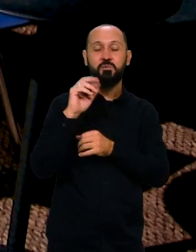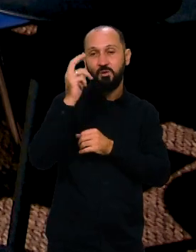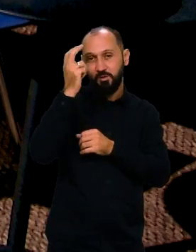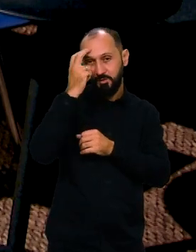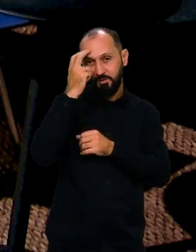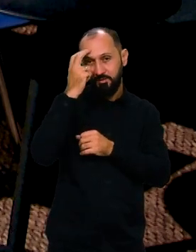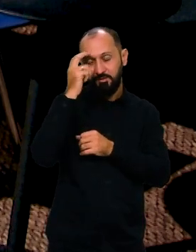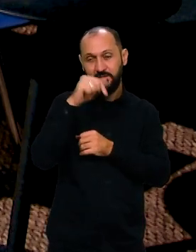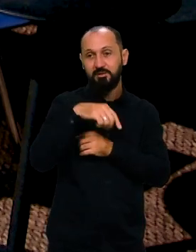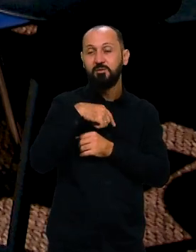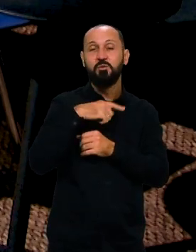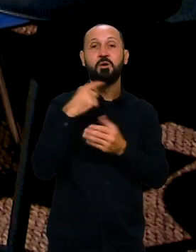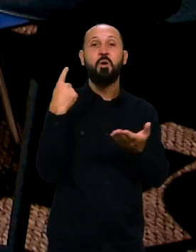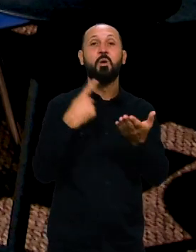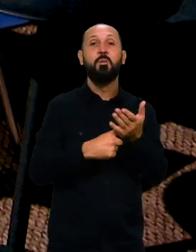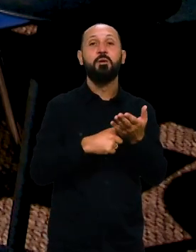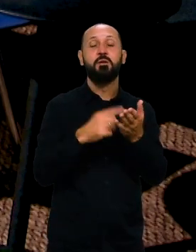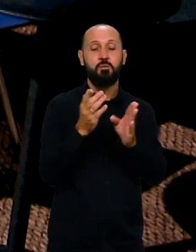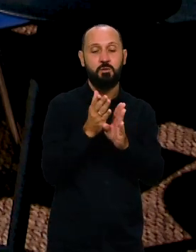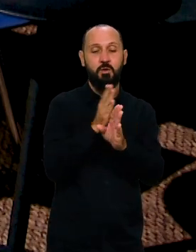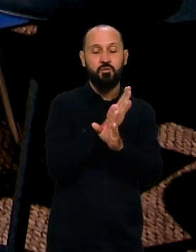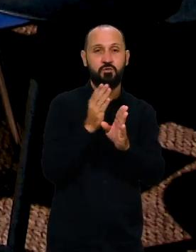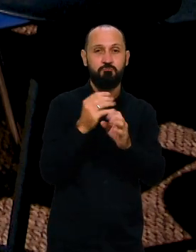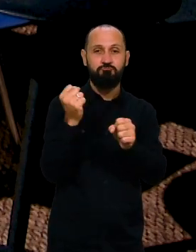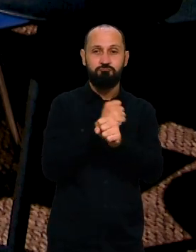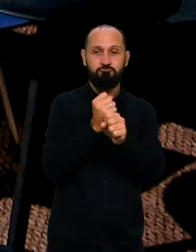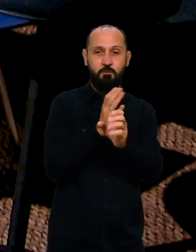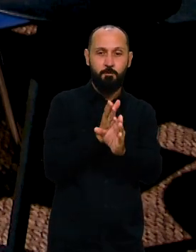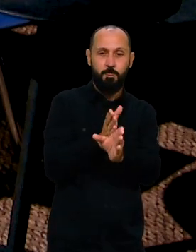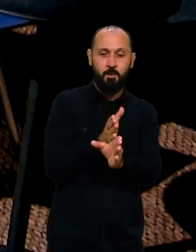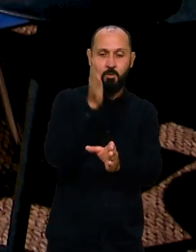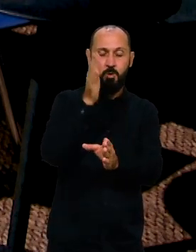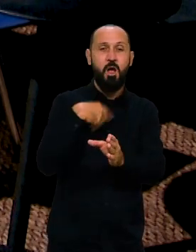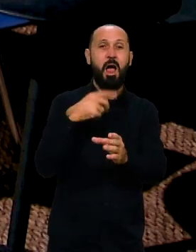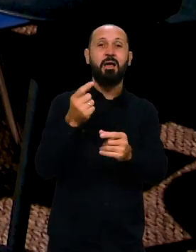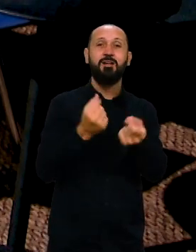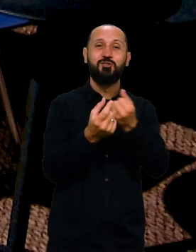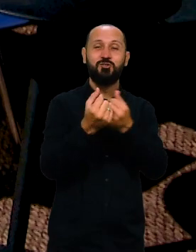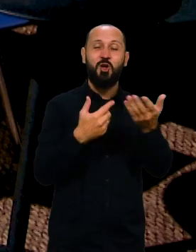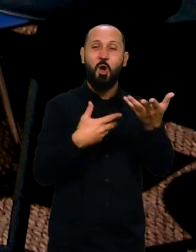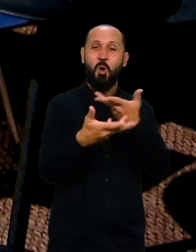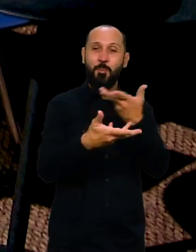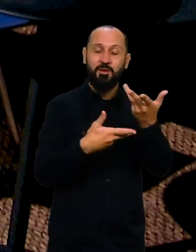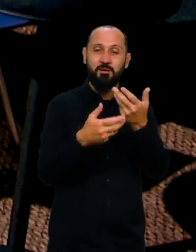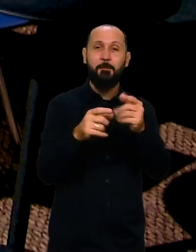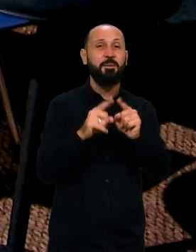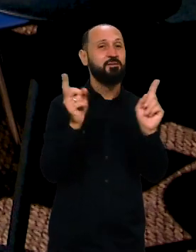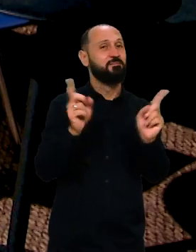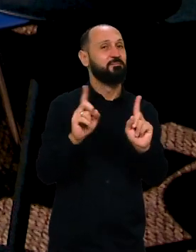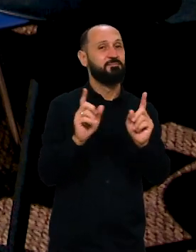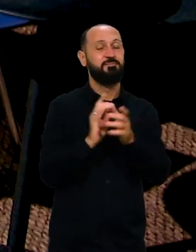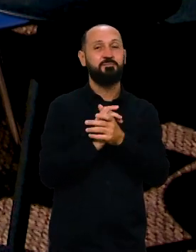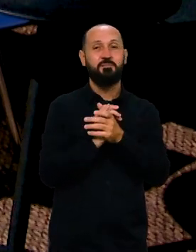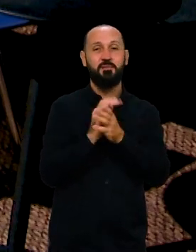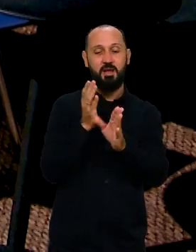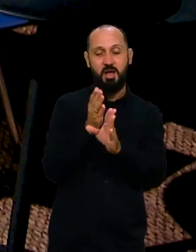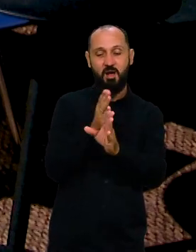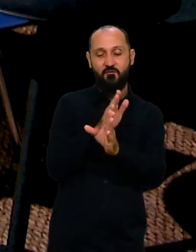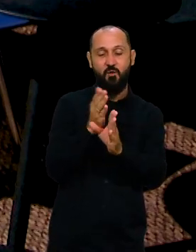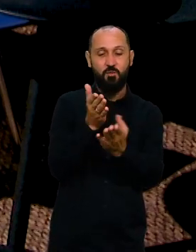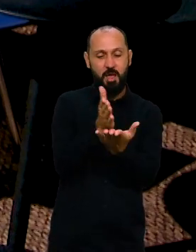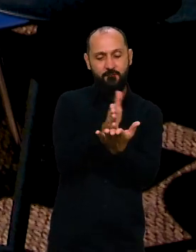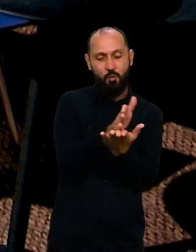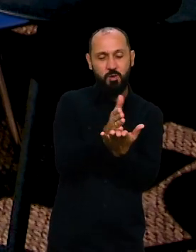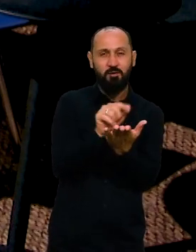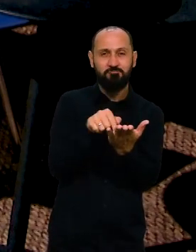fronteira também, esse lado meu cultural, ela não estabelece uma divisão. Hoje tem uma divisão, criaram uma estrutura lá para aquele centro comercial, mas não é